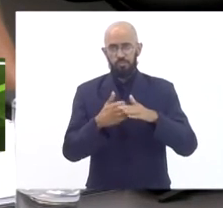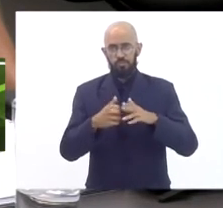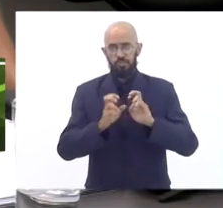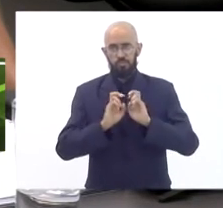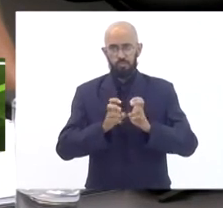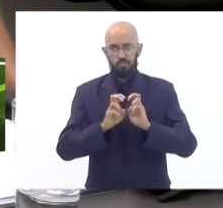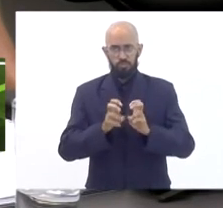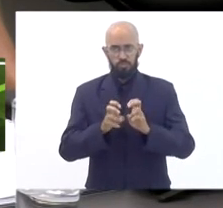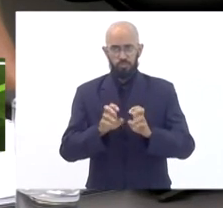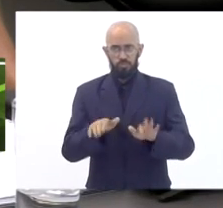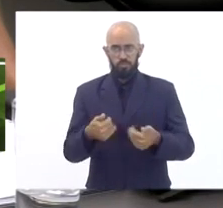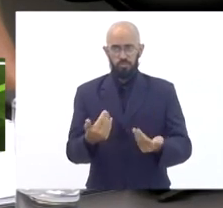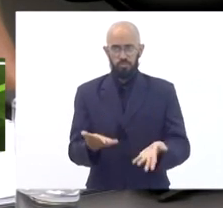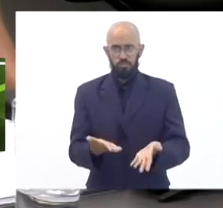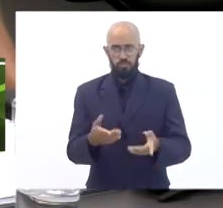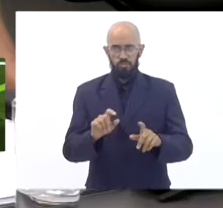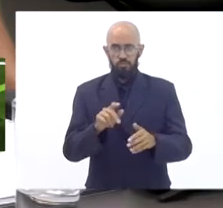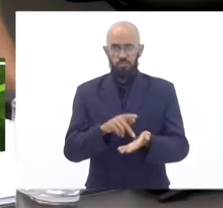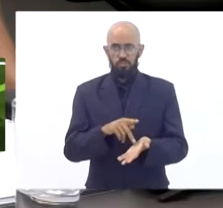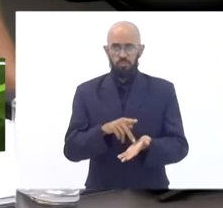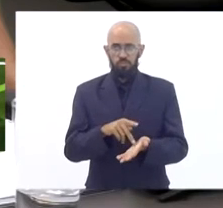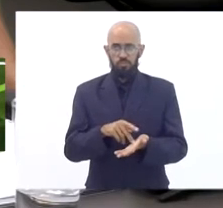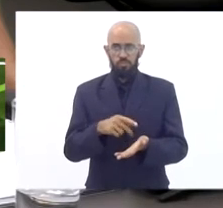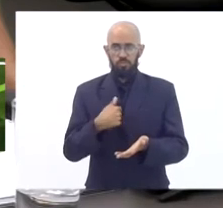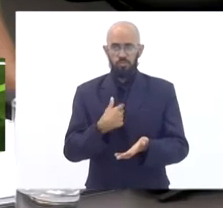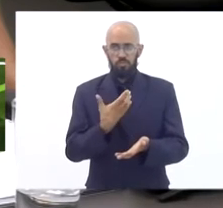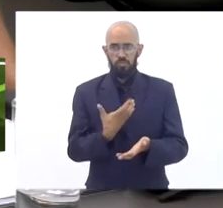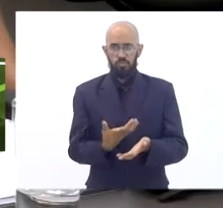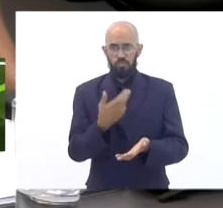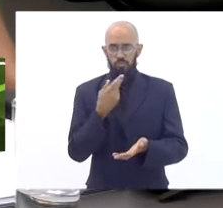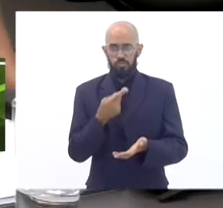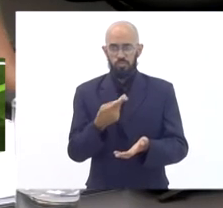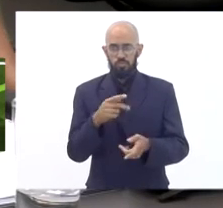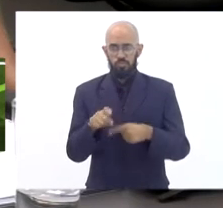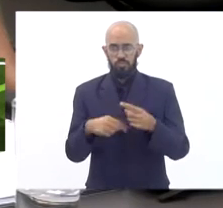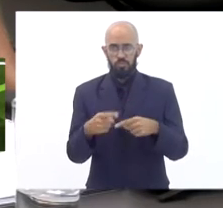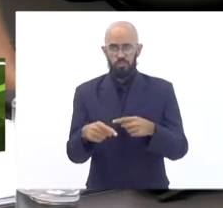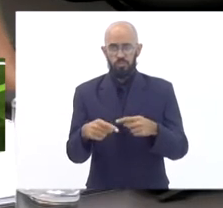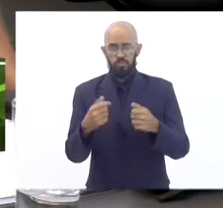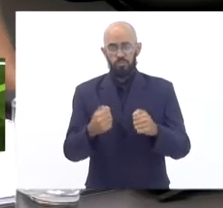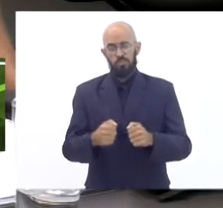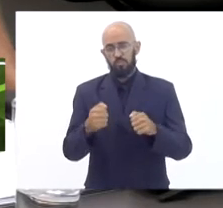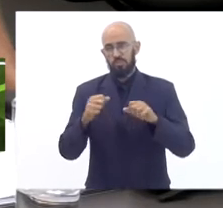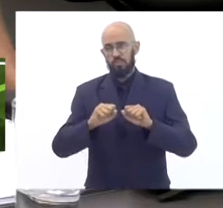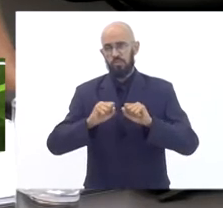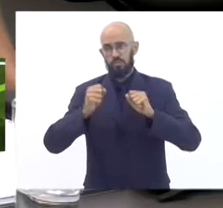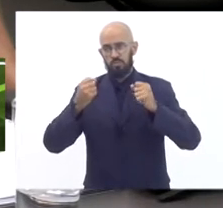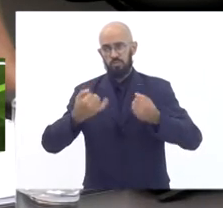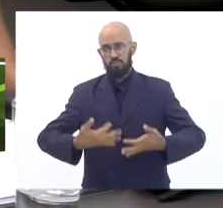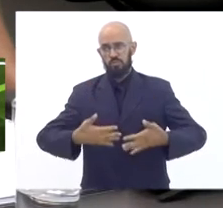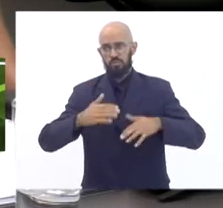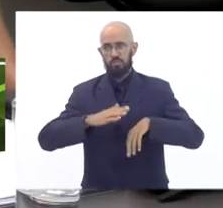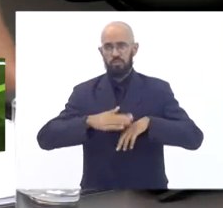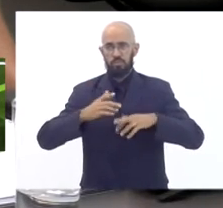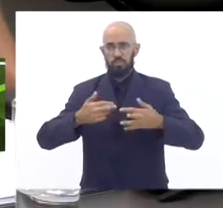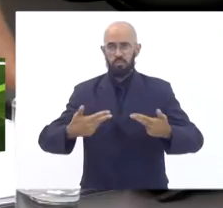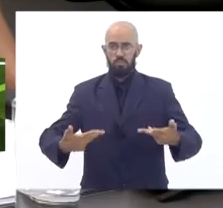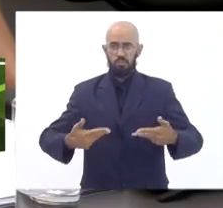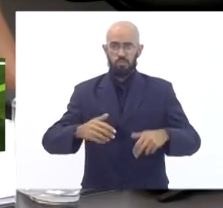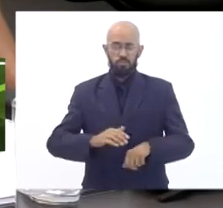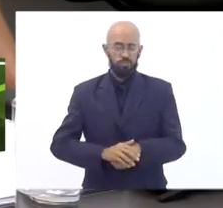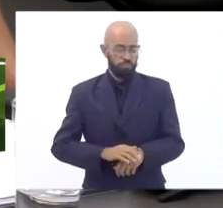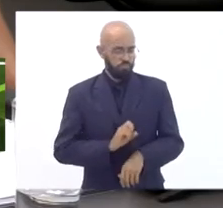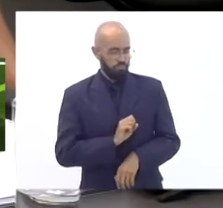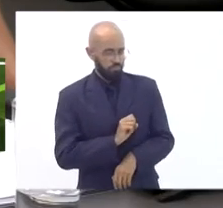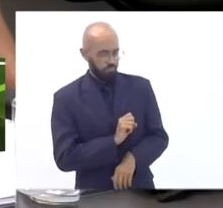De pronto, quer dizer, na verdade, é isso que eu tenho a dizer. Obviamente, depois eu posso ir esclarecendo. Em relação à questão da sua